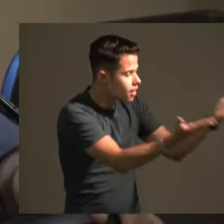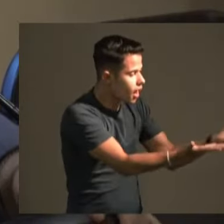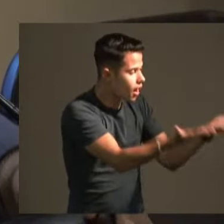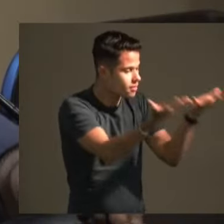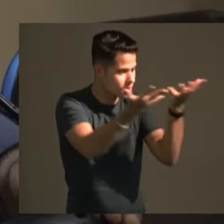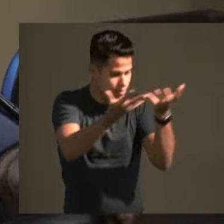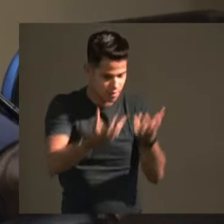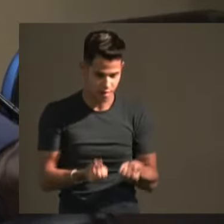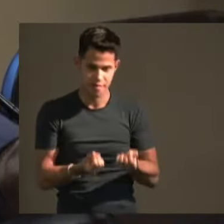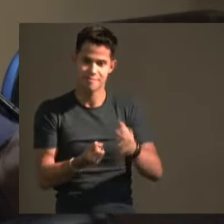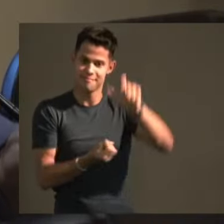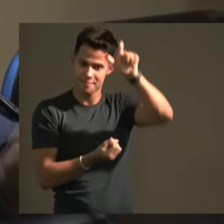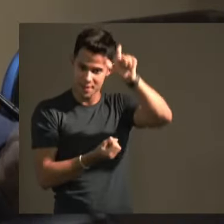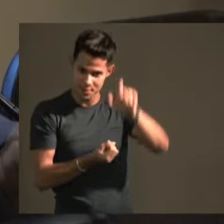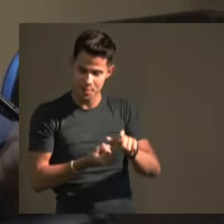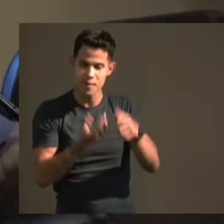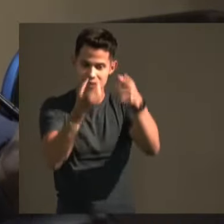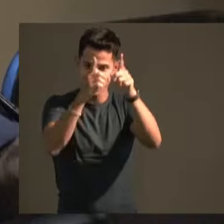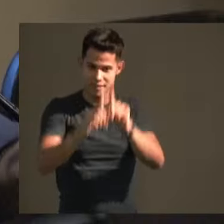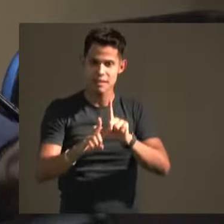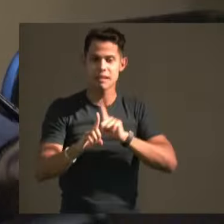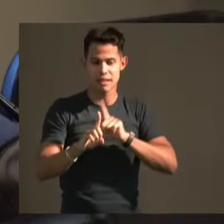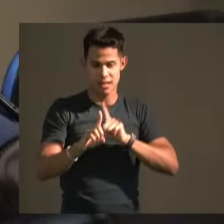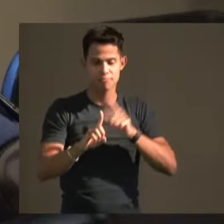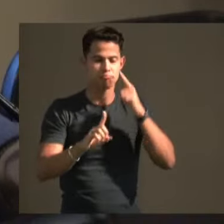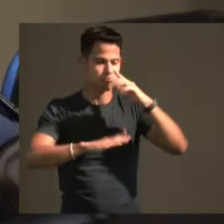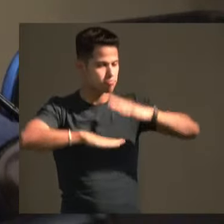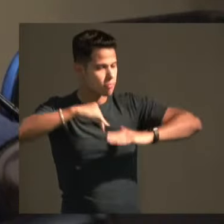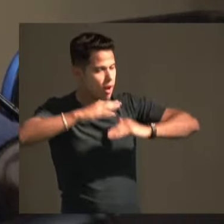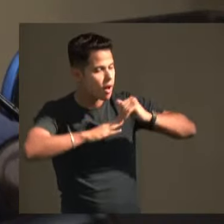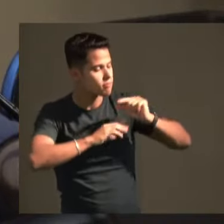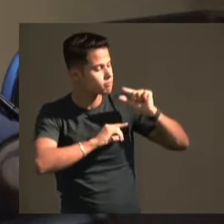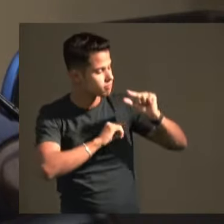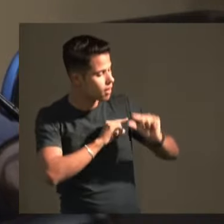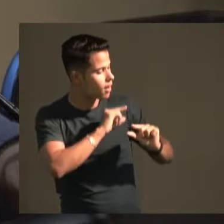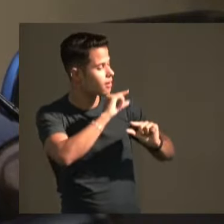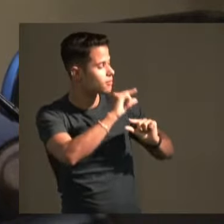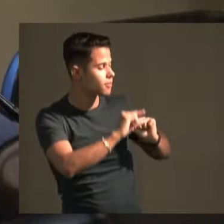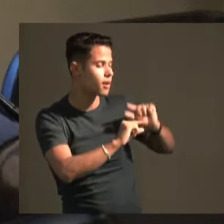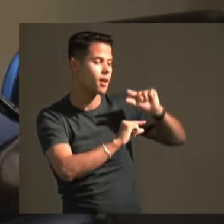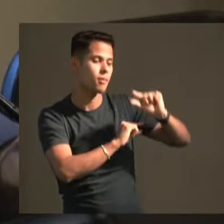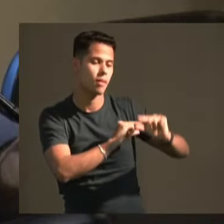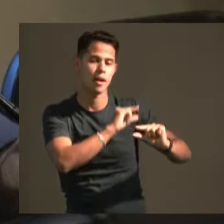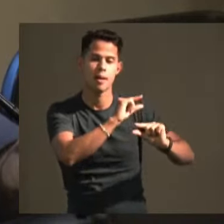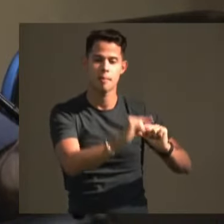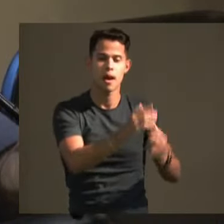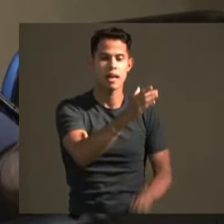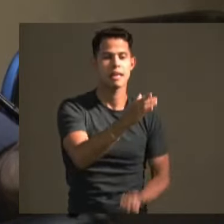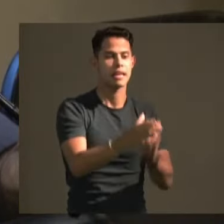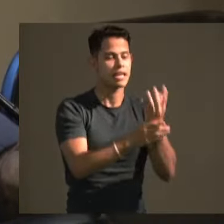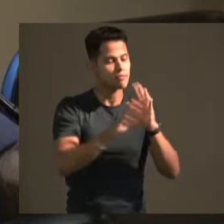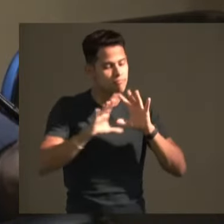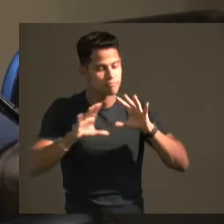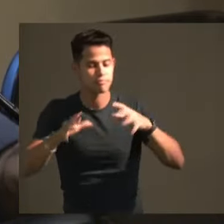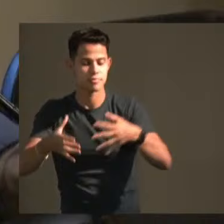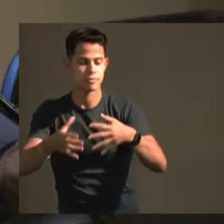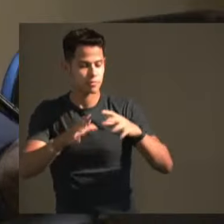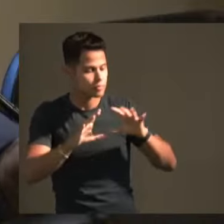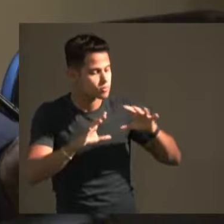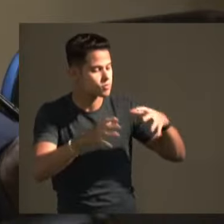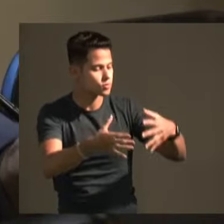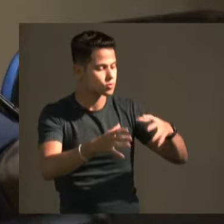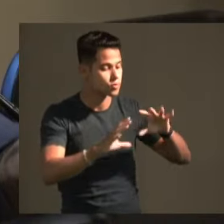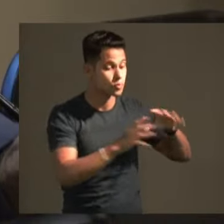com deficiência. Para que, pouco a pouco, a gente vá criando as condições para ir alcançando esse número de 120